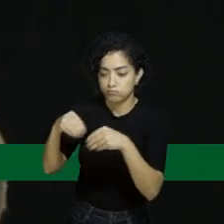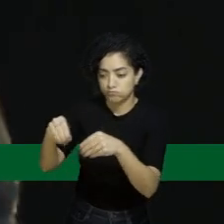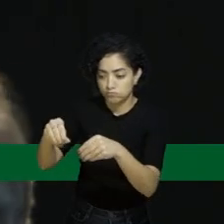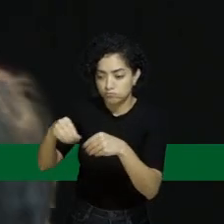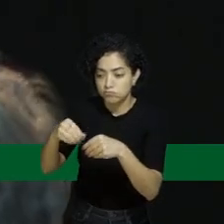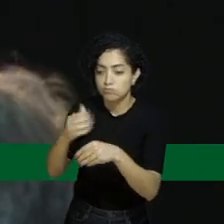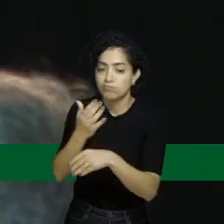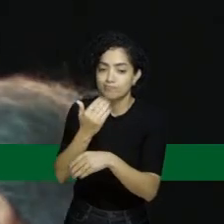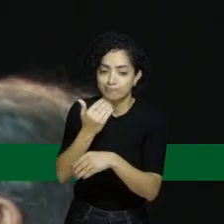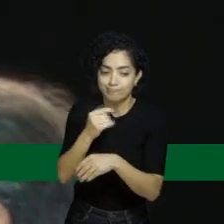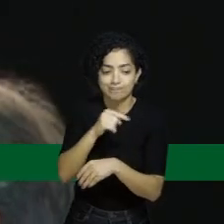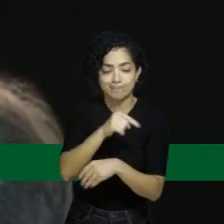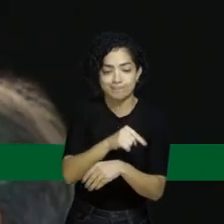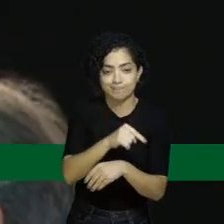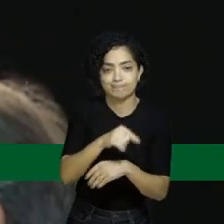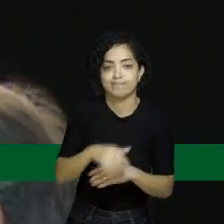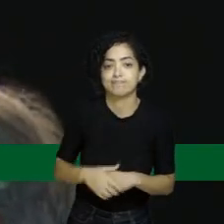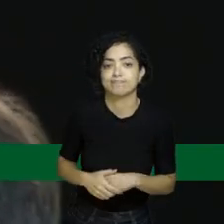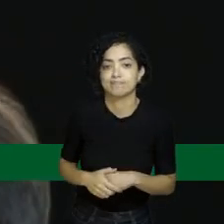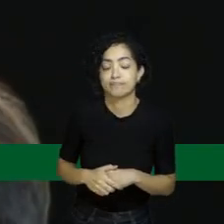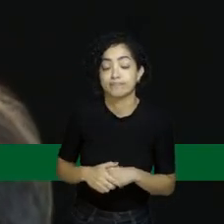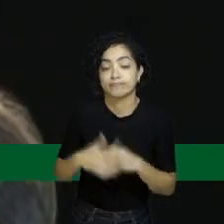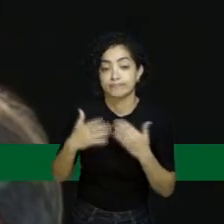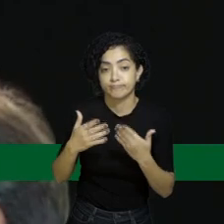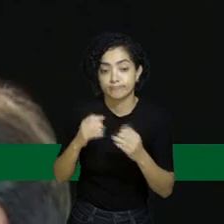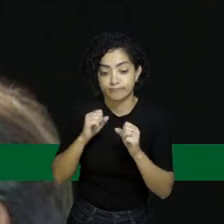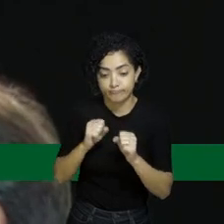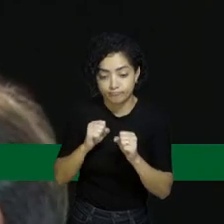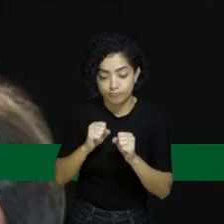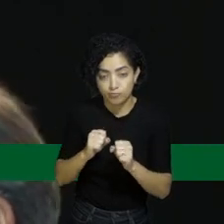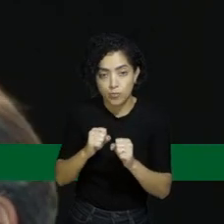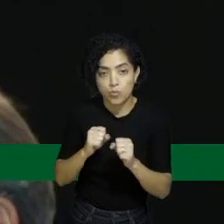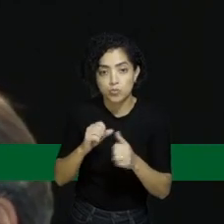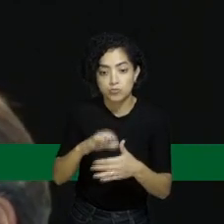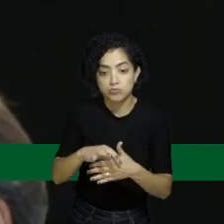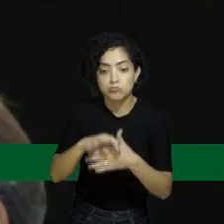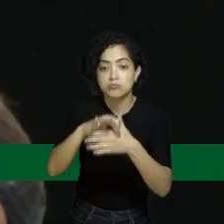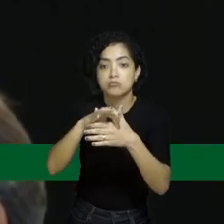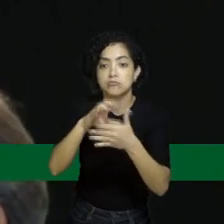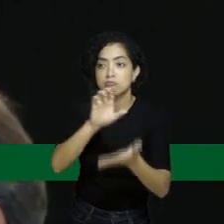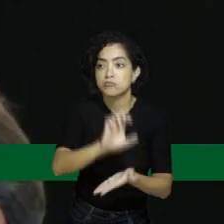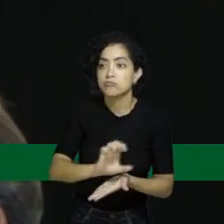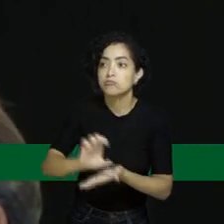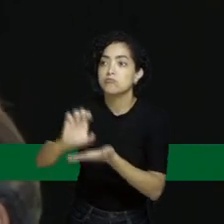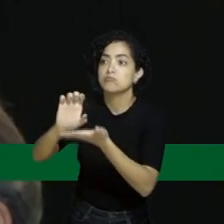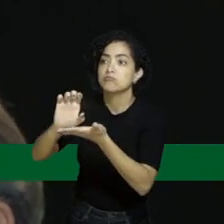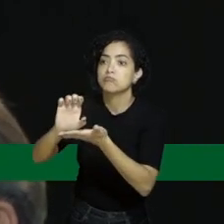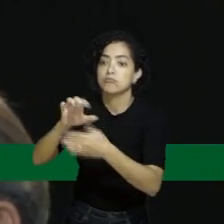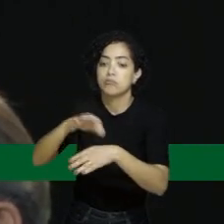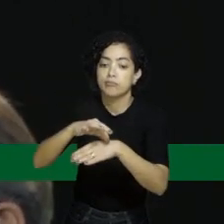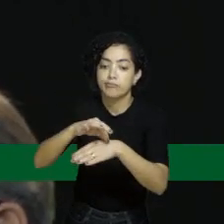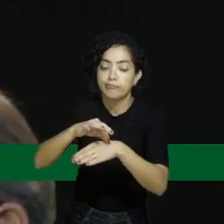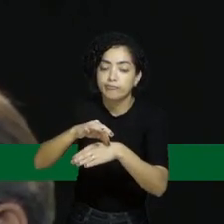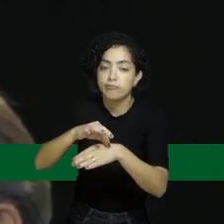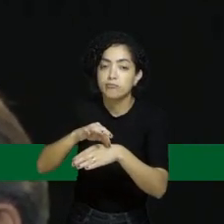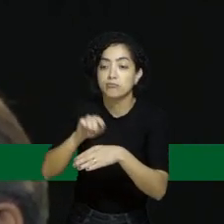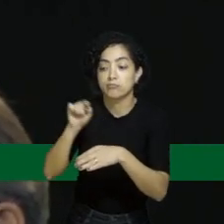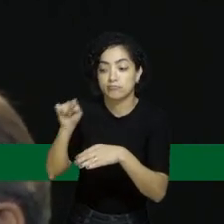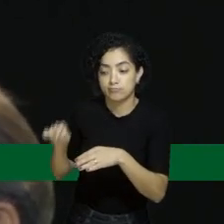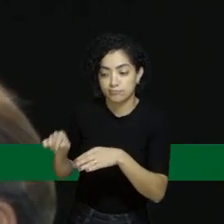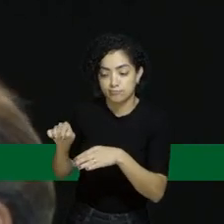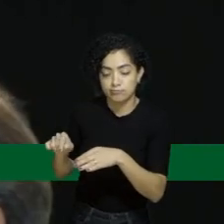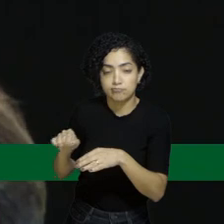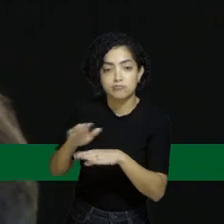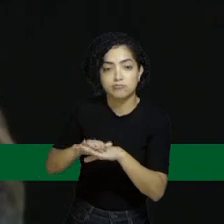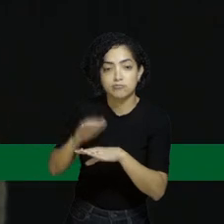alimento na mesa, para que a gente possa ser líder em exportação em proteína animal. O agricultor está fazendo